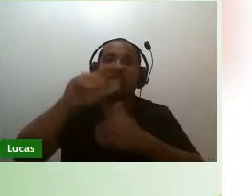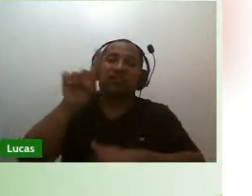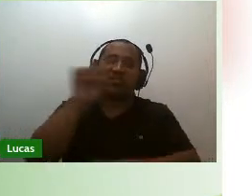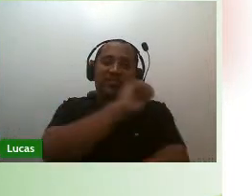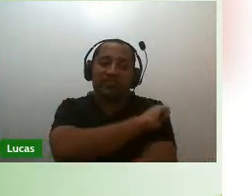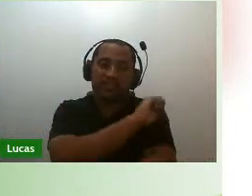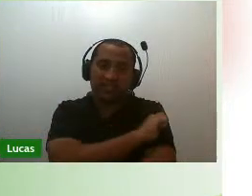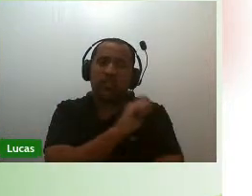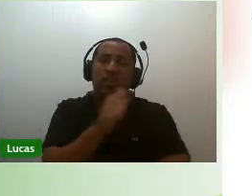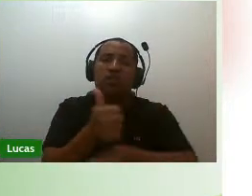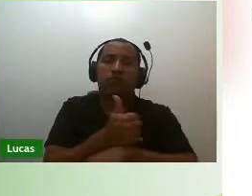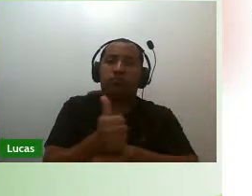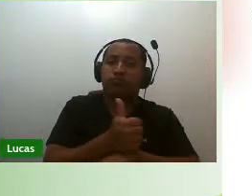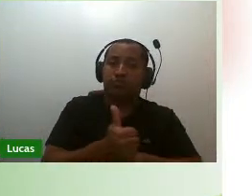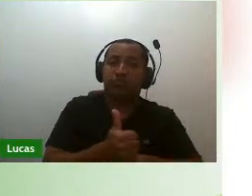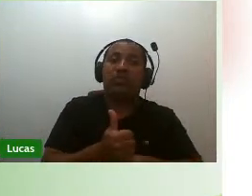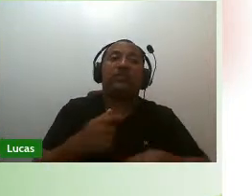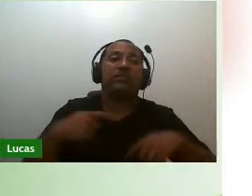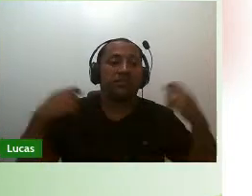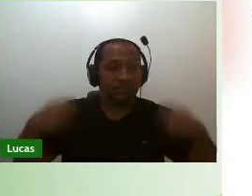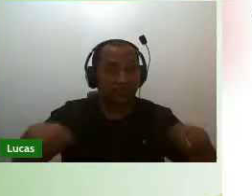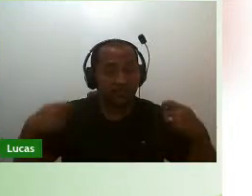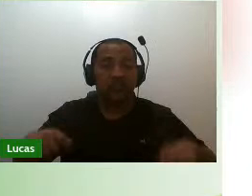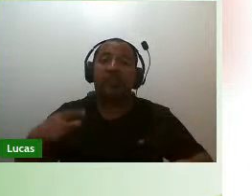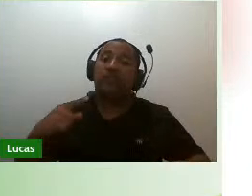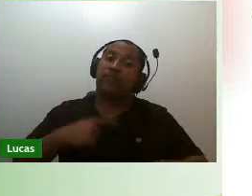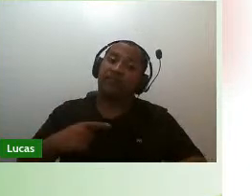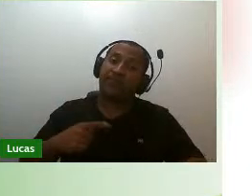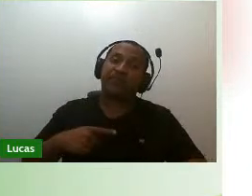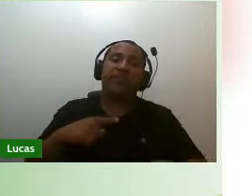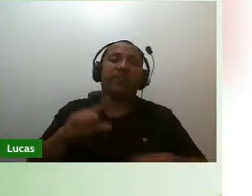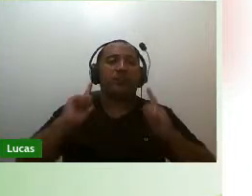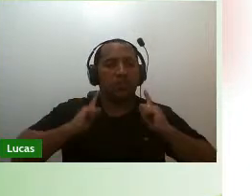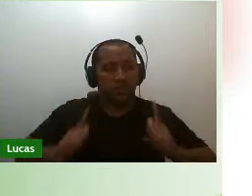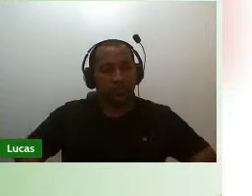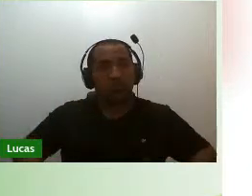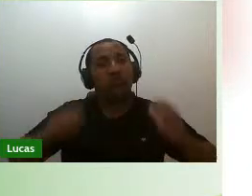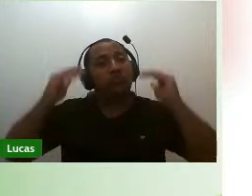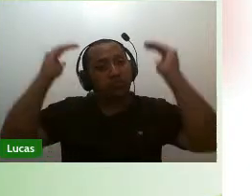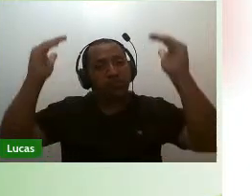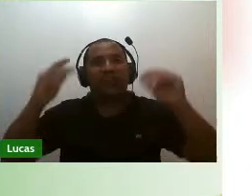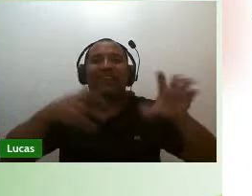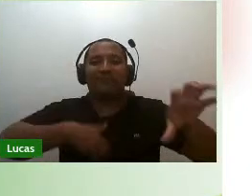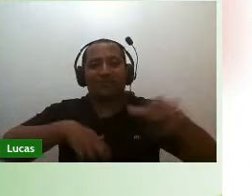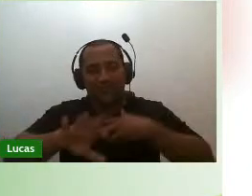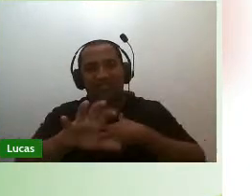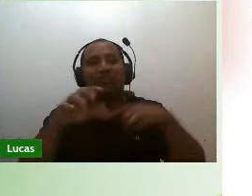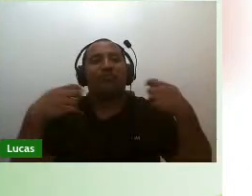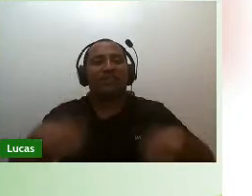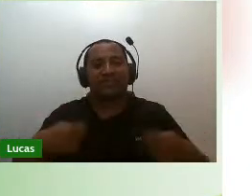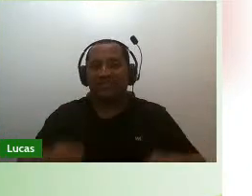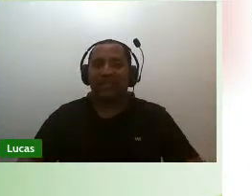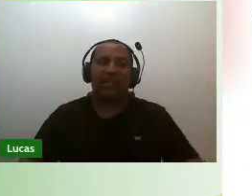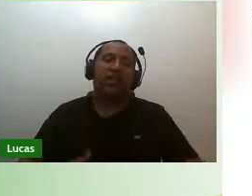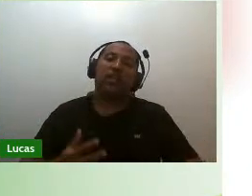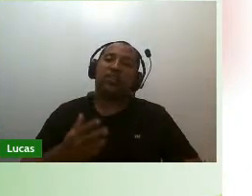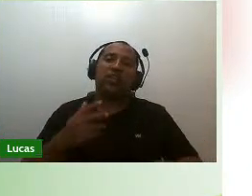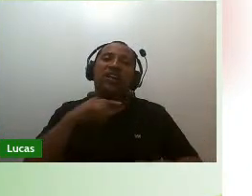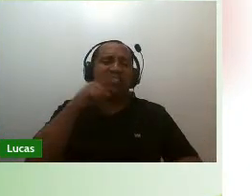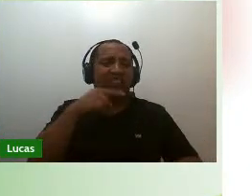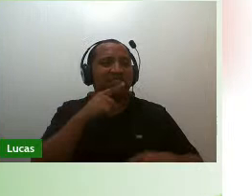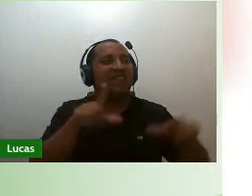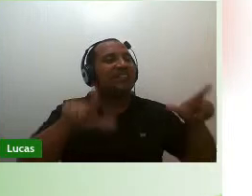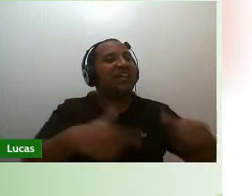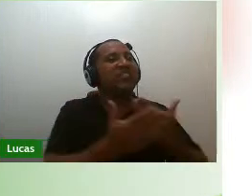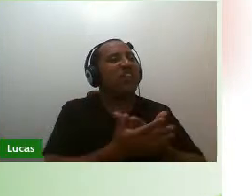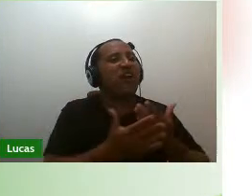dos seus profissionais, ela tem que ter um processo de gestão superior também empática. Não adianta a gente ter empatia na sala de aula se a